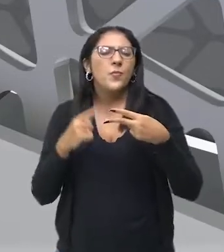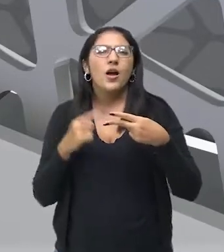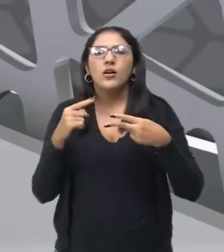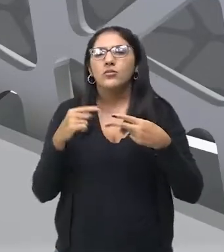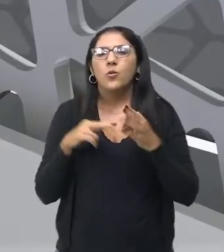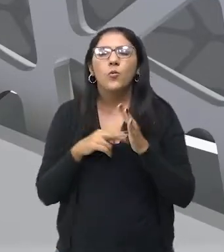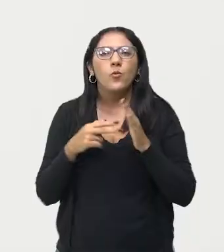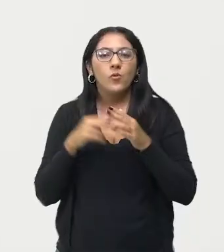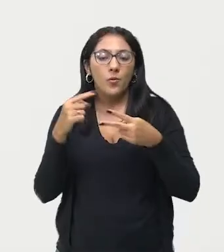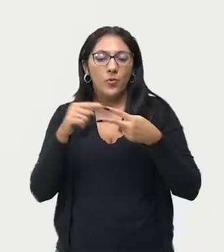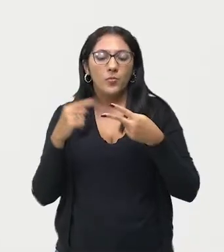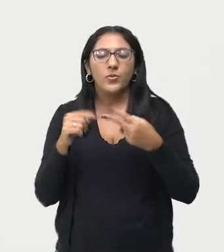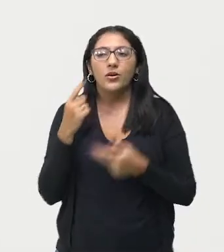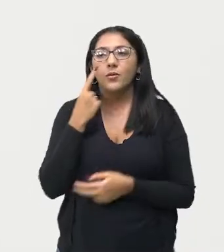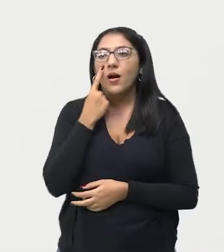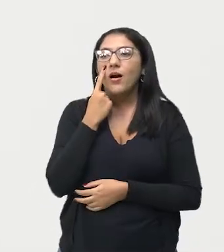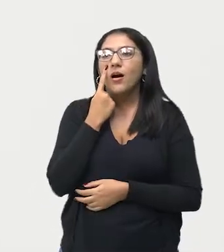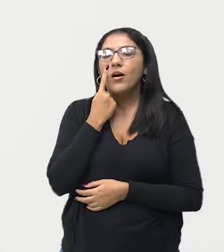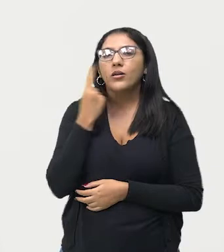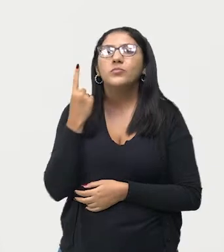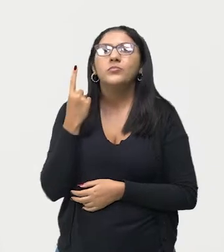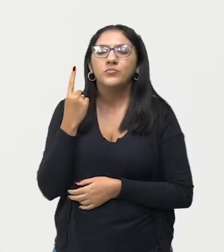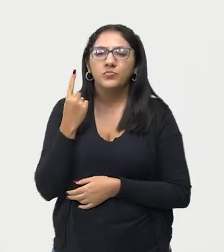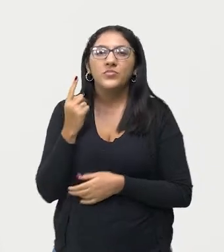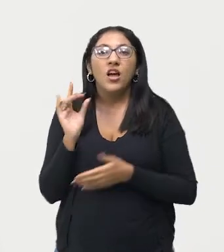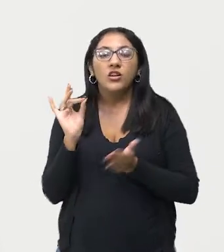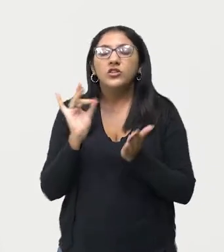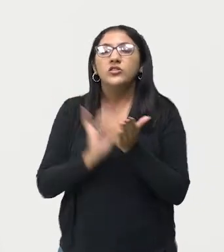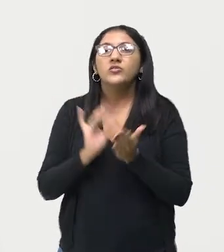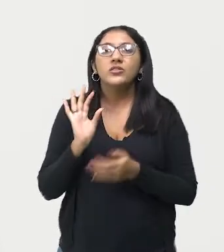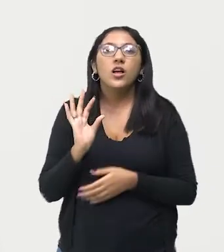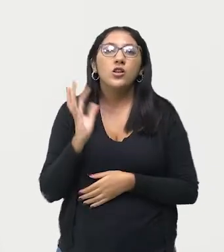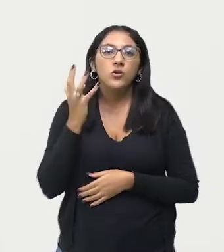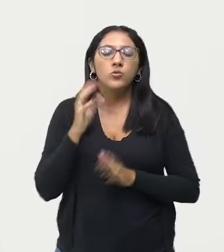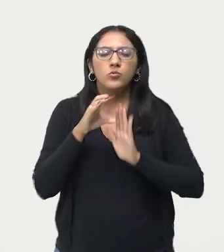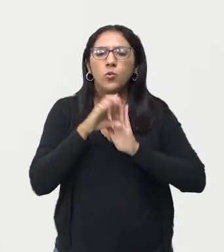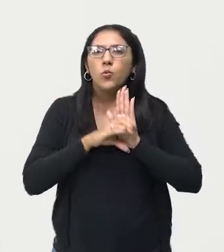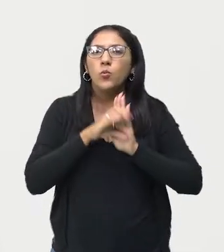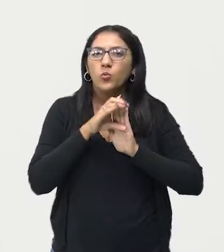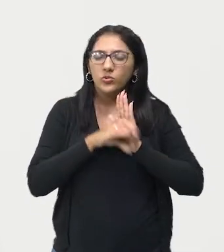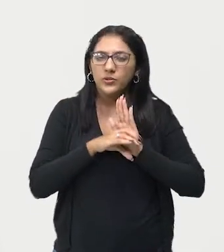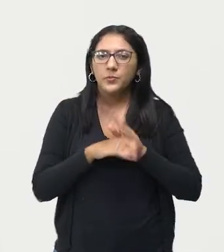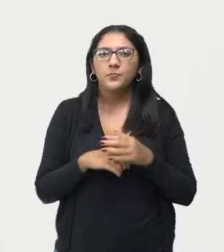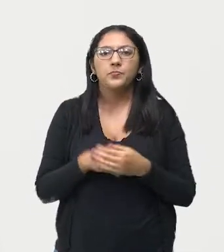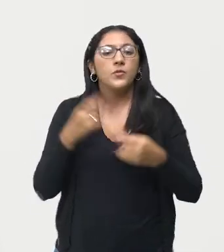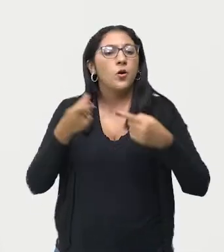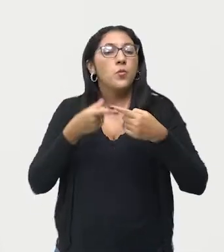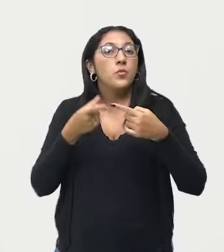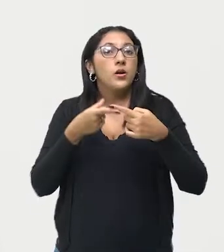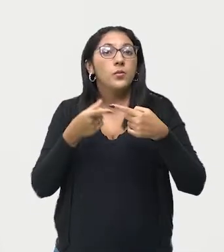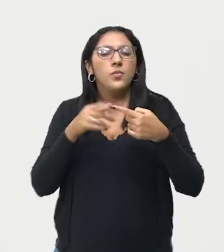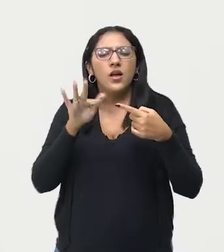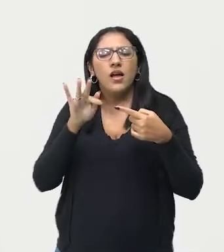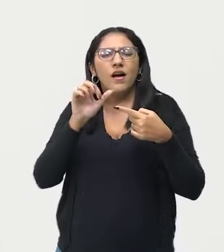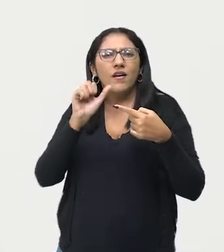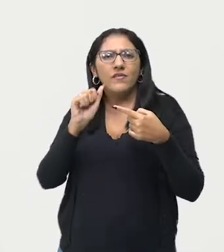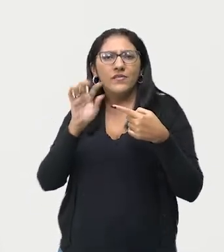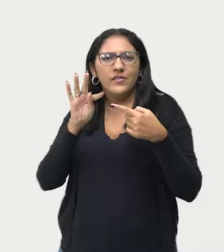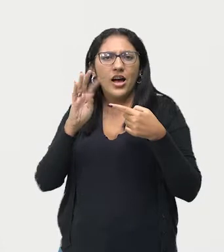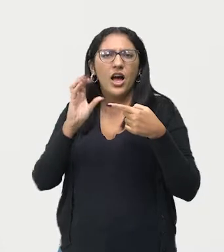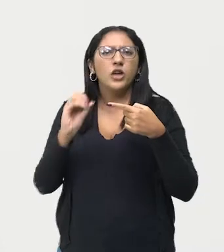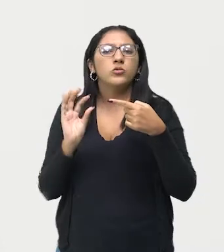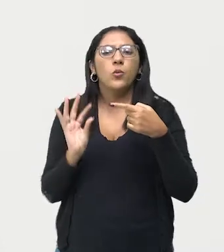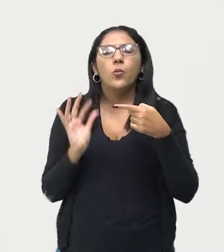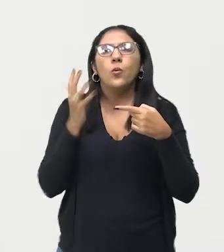opinião. Então, na próxima cartela a gente tem justamente essa conceituação. Primeiro conceito,